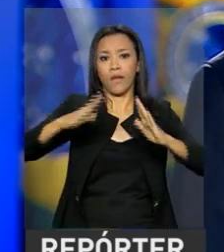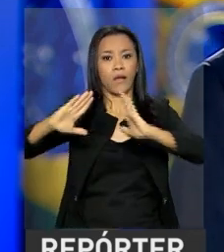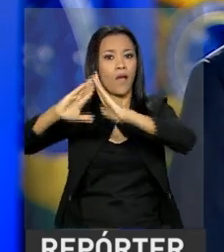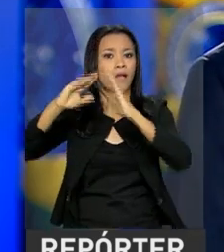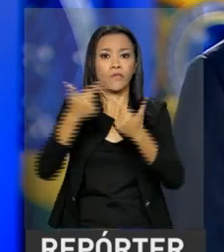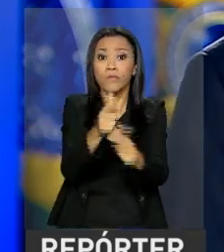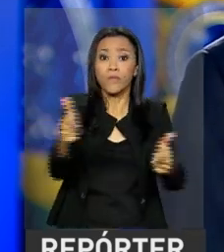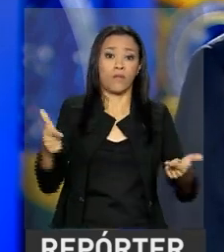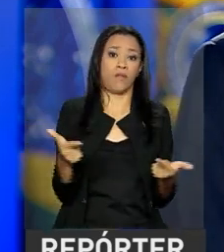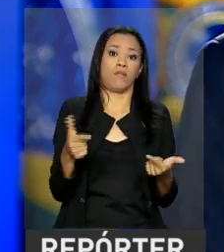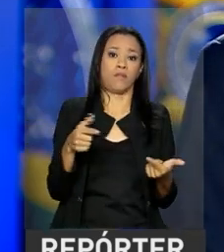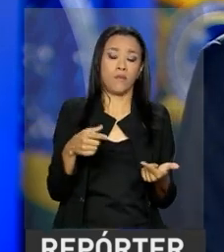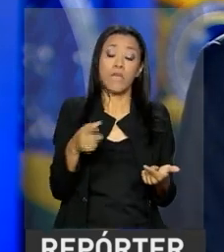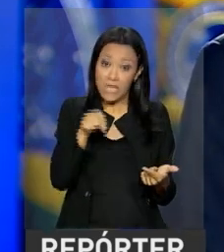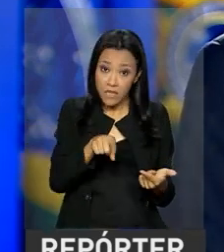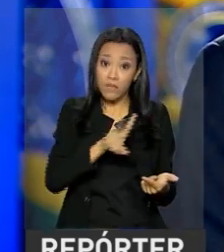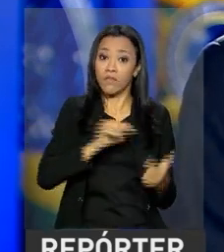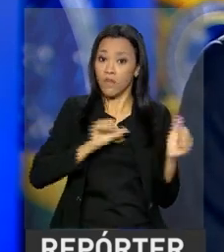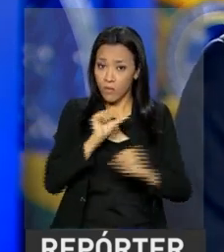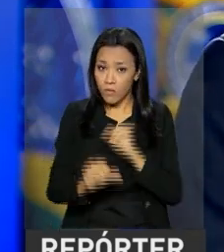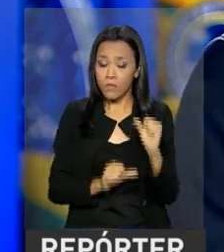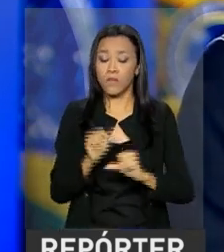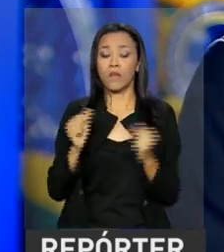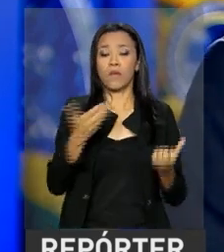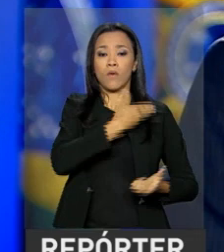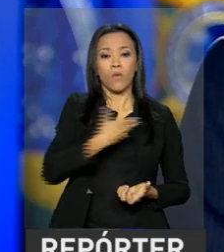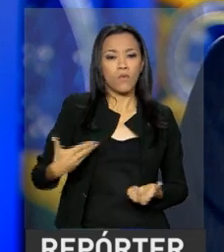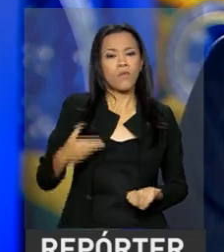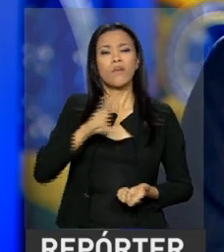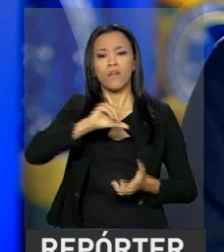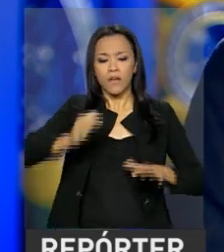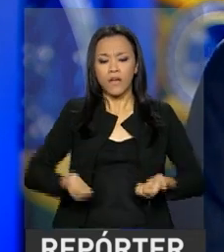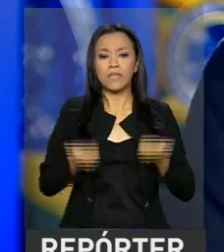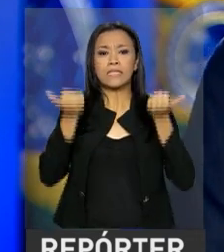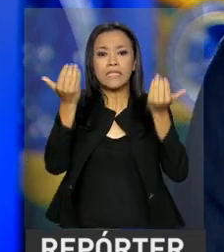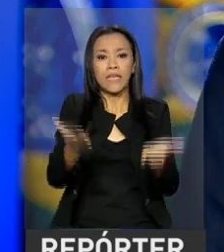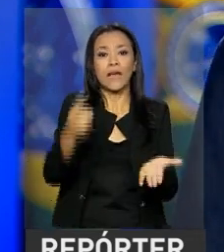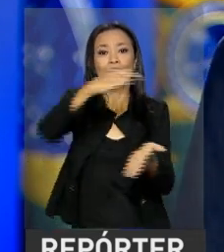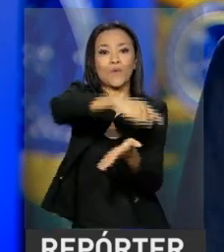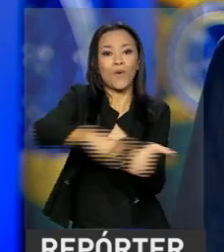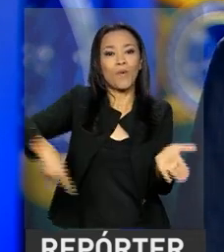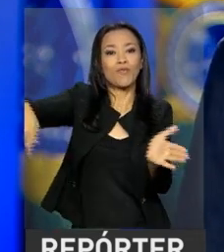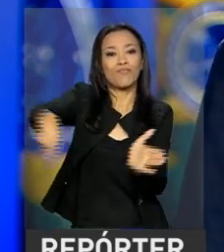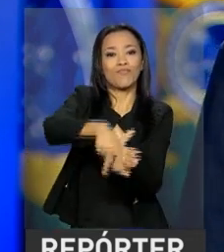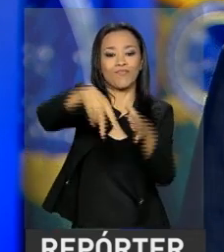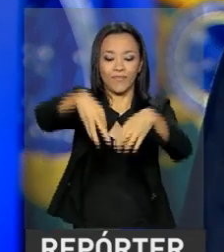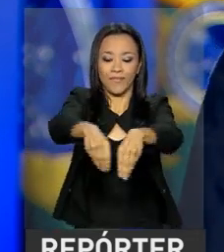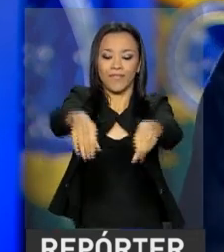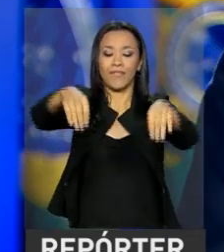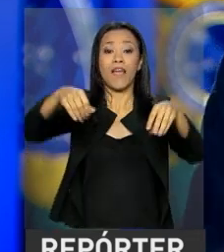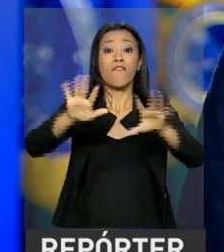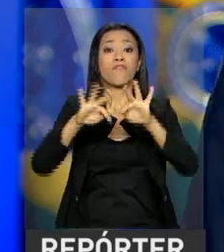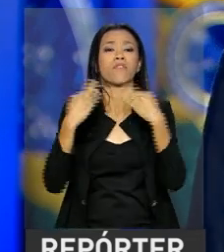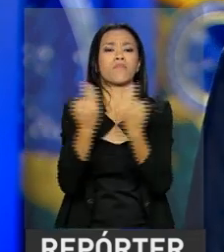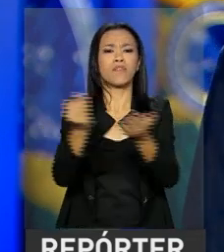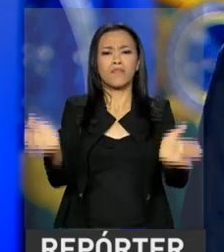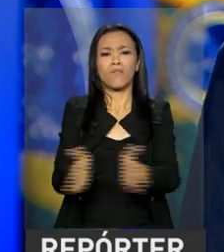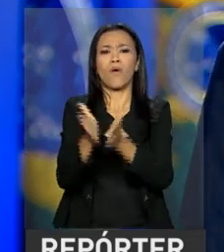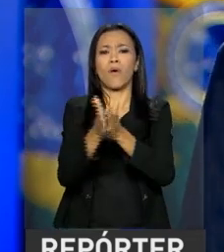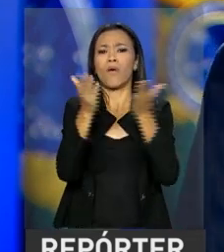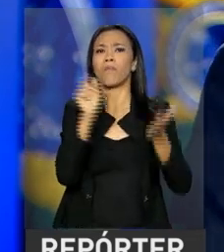agora isso mudará o governo vai entregar a escritura para famílias carentes de todo o